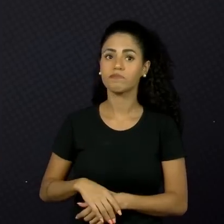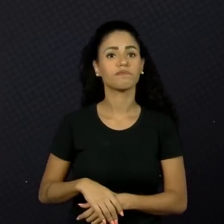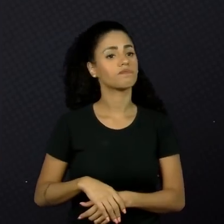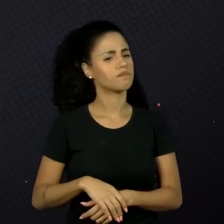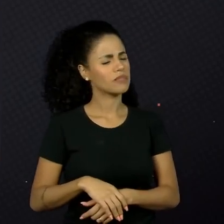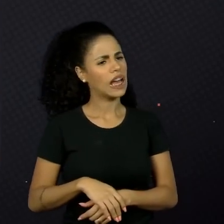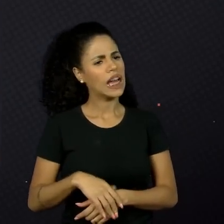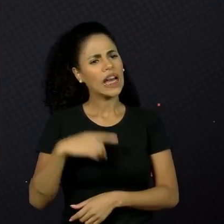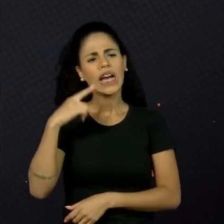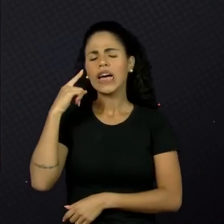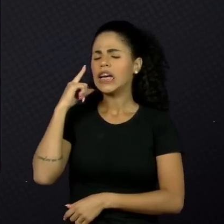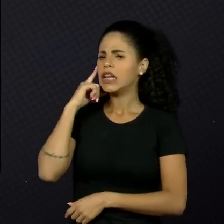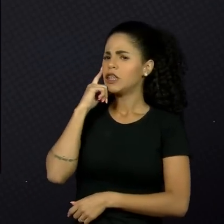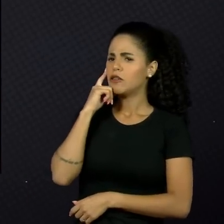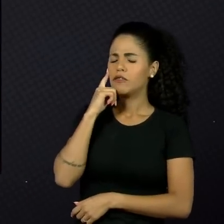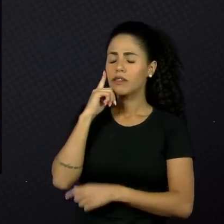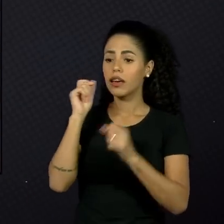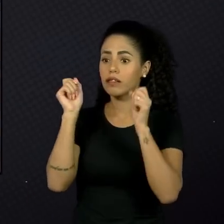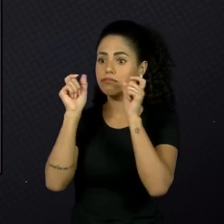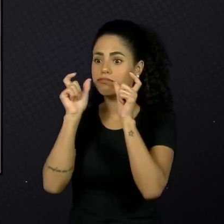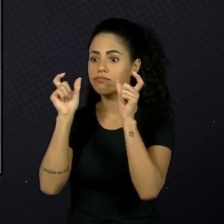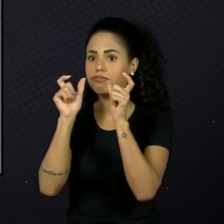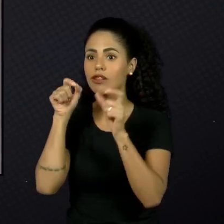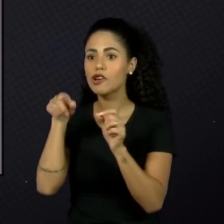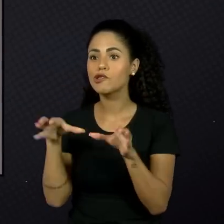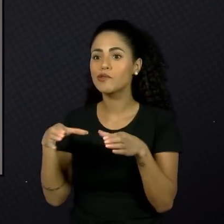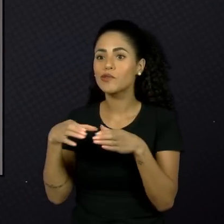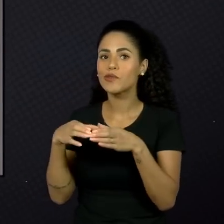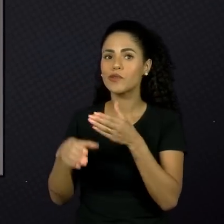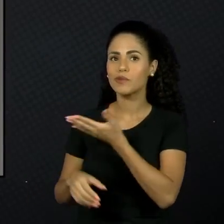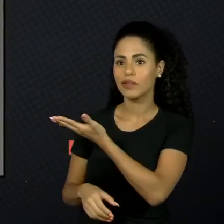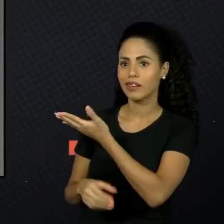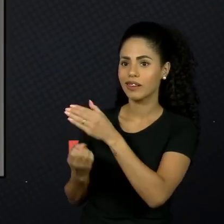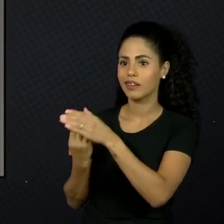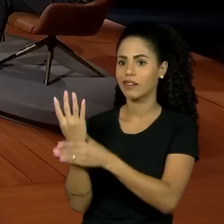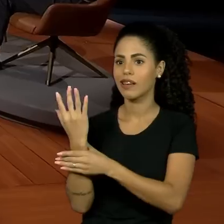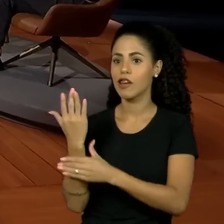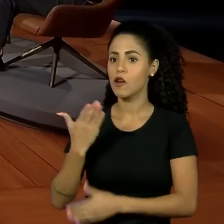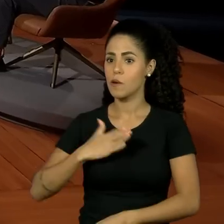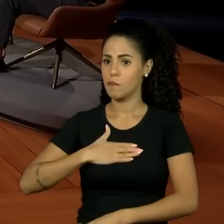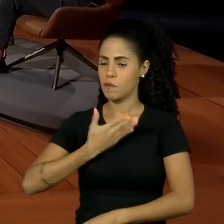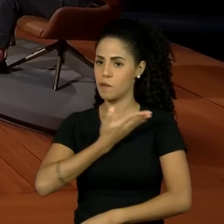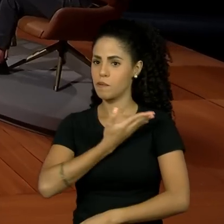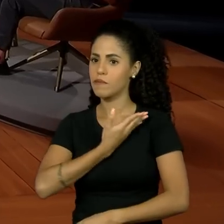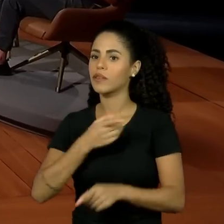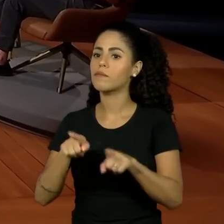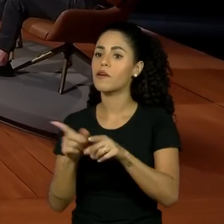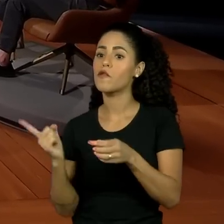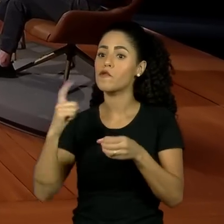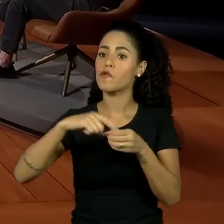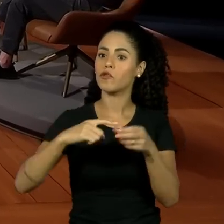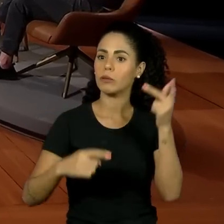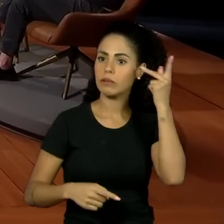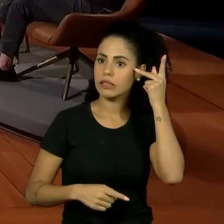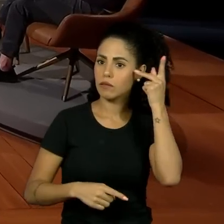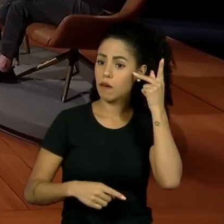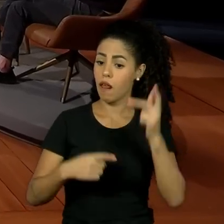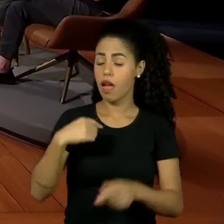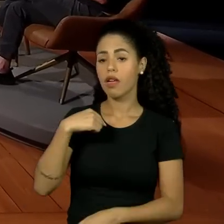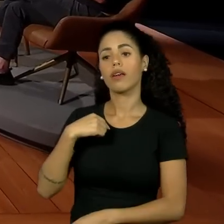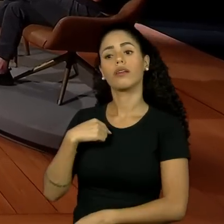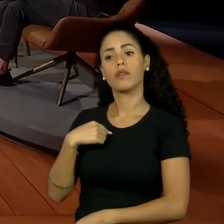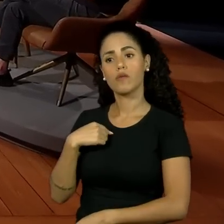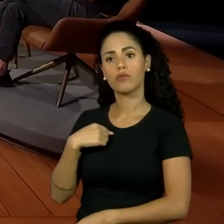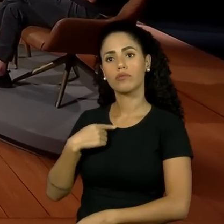E eu fiquei encantado com aquela história do grupo Piolim, tanto que o meu amigo voltou para São Paulo, eu fui